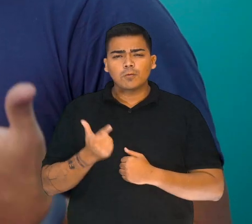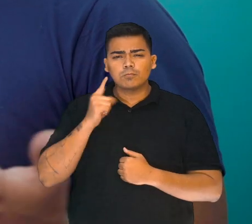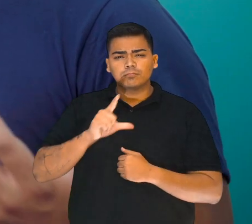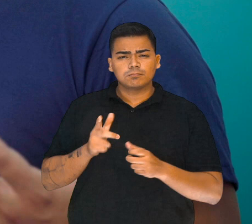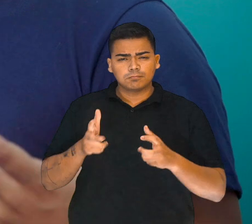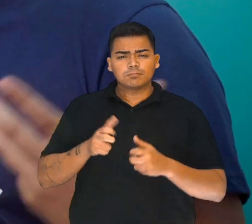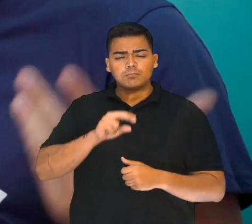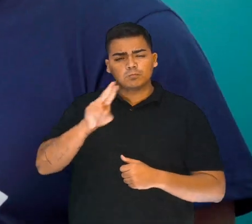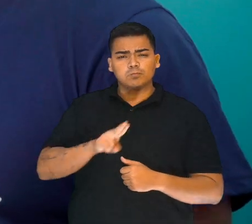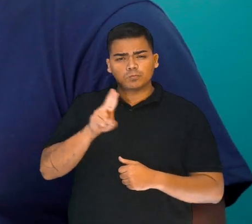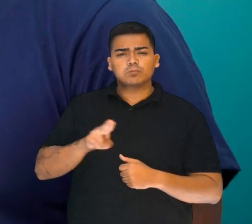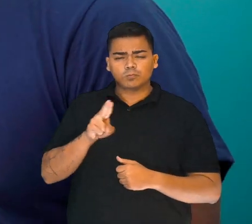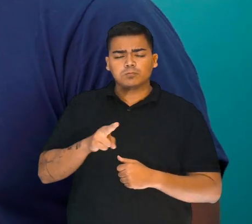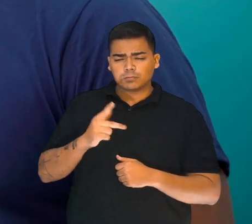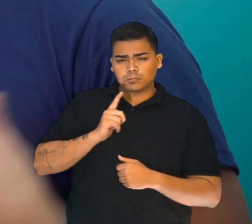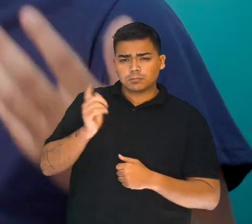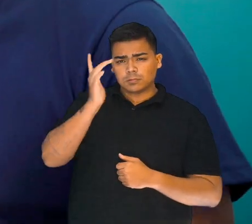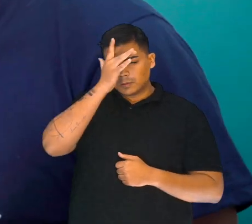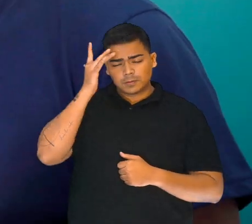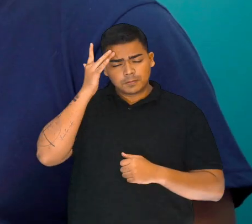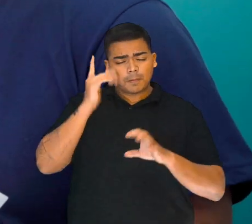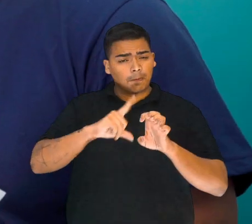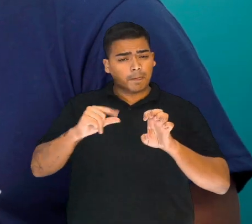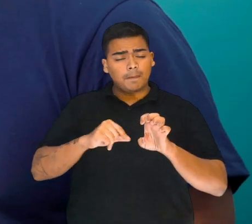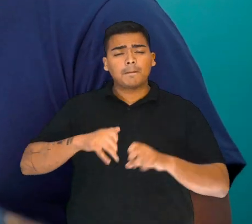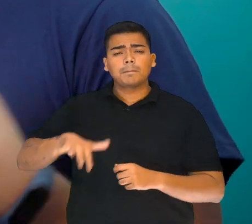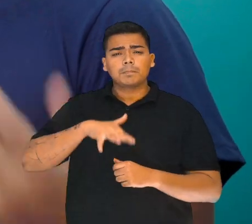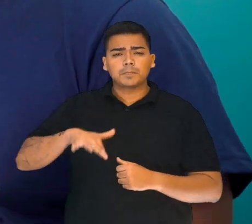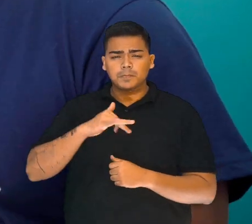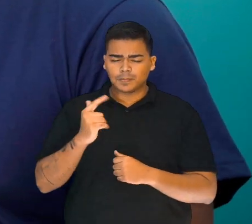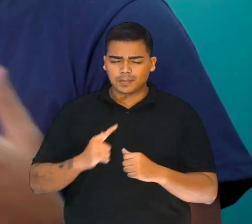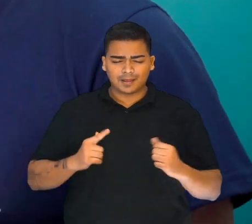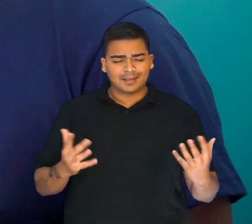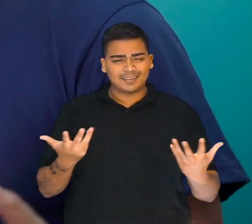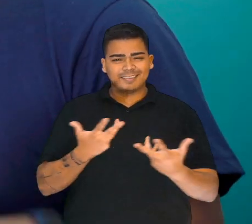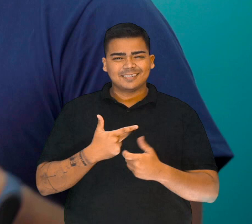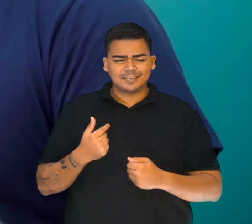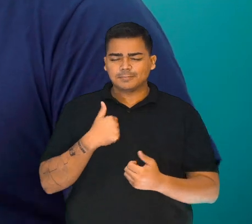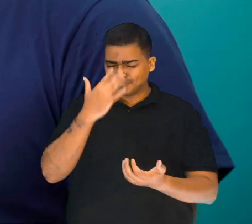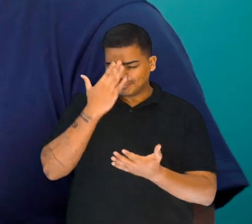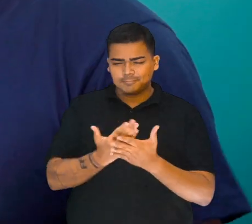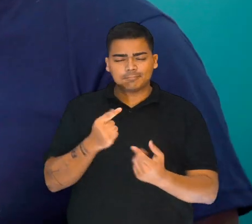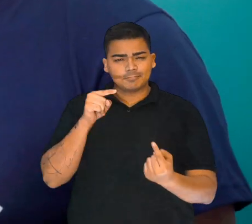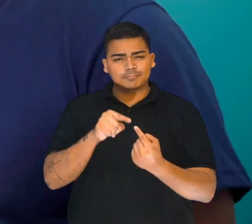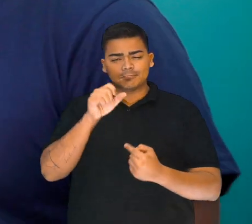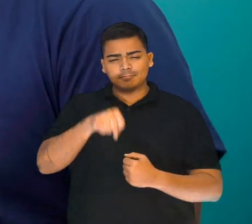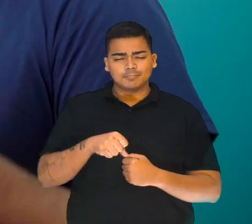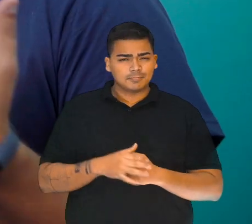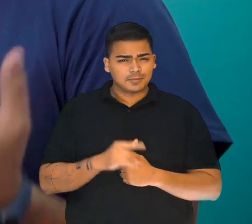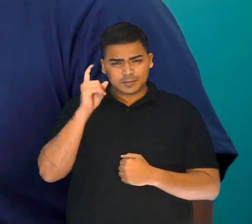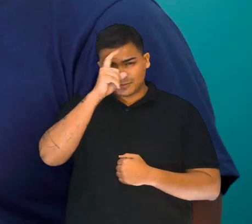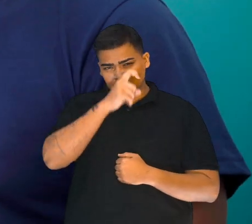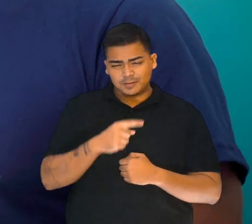Você vê que o fluxo de empreendedores naquele lugar e de pessoas interessadas em empreendedorismo faz uma mágica acontecer, que é o que eu digo que não é objetivo.